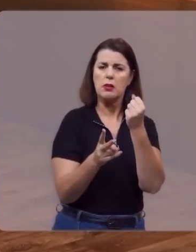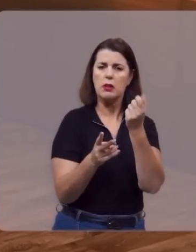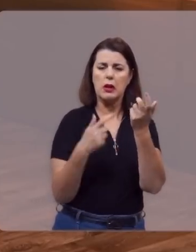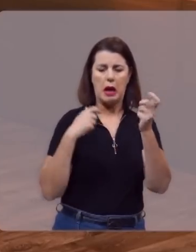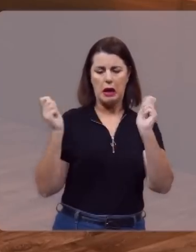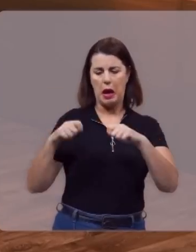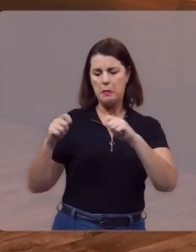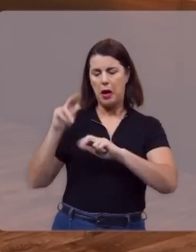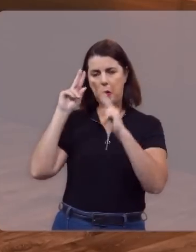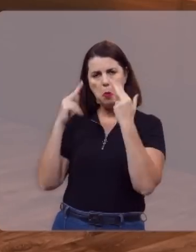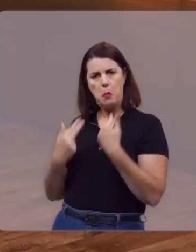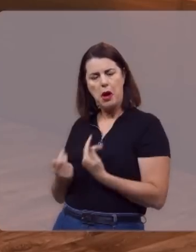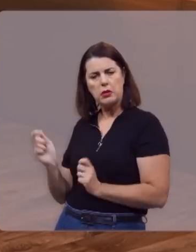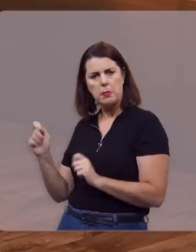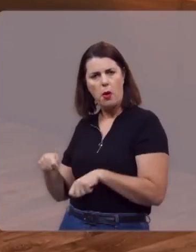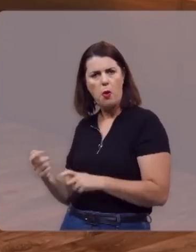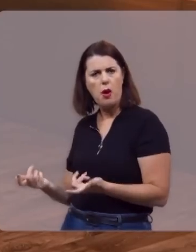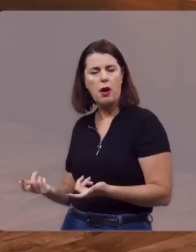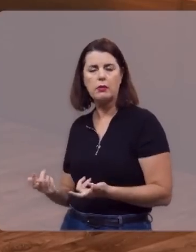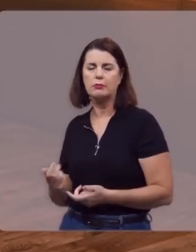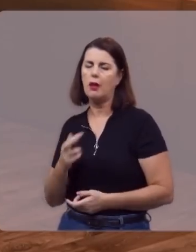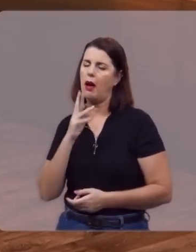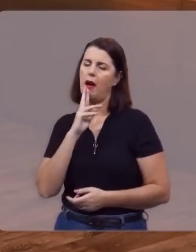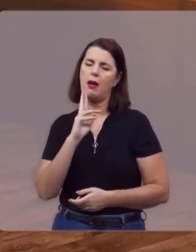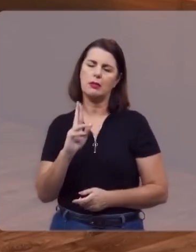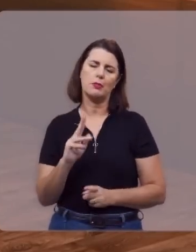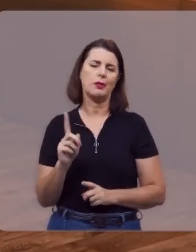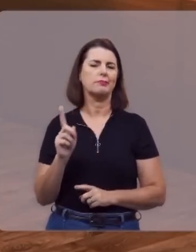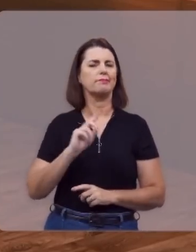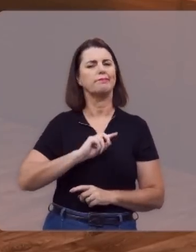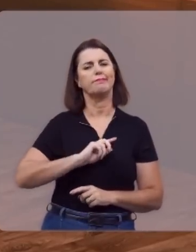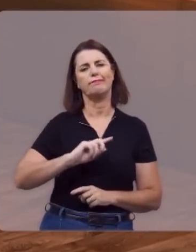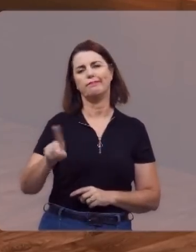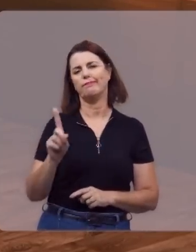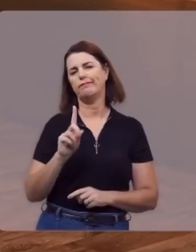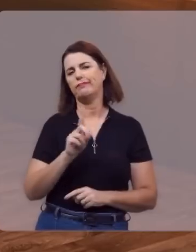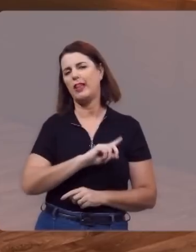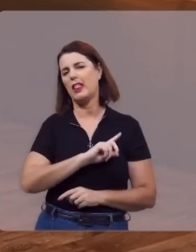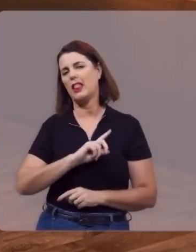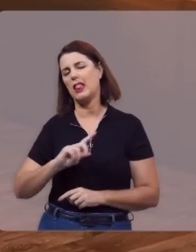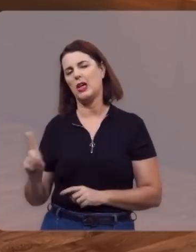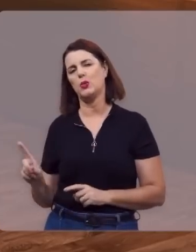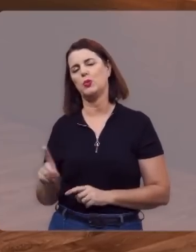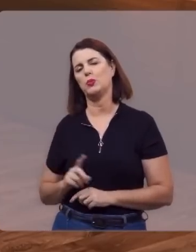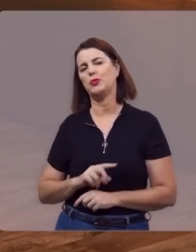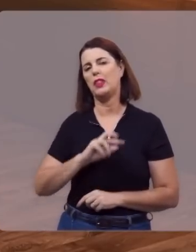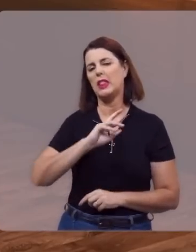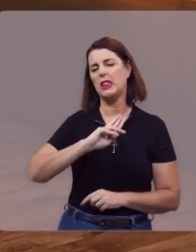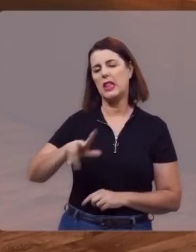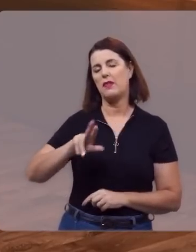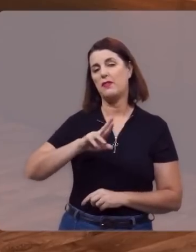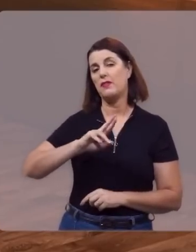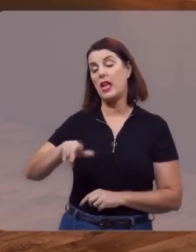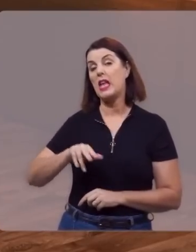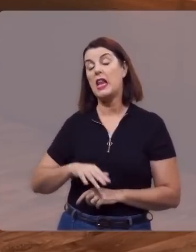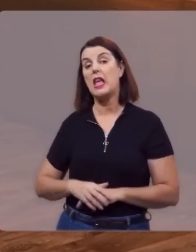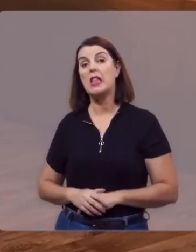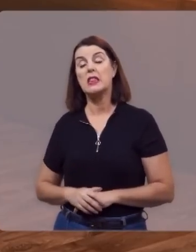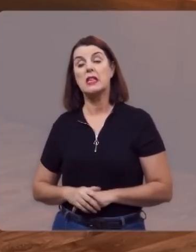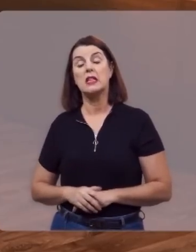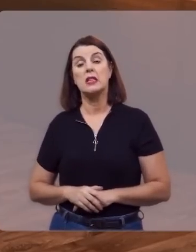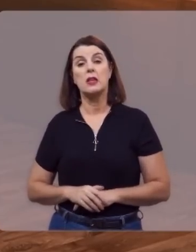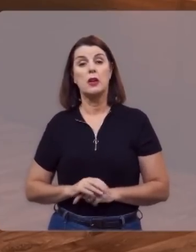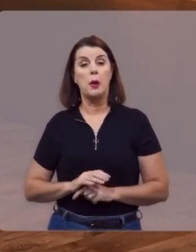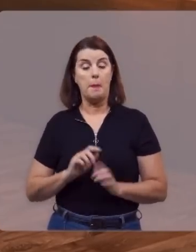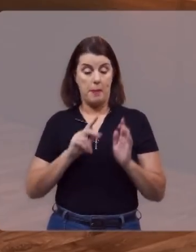mera capacidade humana? E a resposta é um sonoro não. Por isso o apóstolo Paulo vai dizer o seguinte: